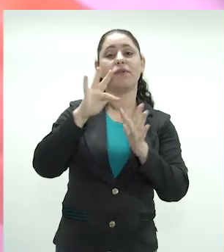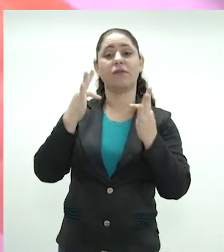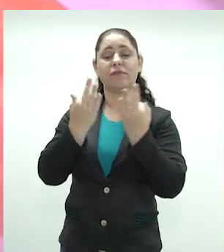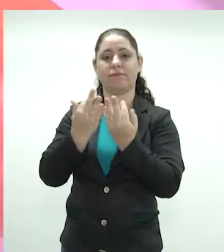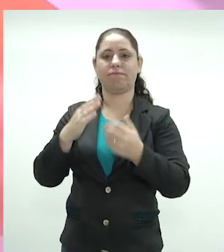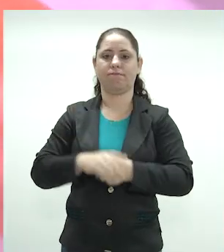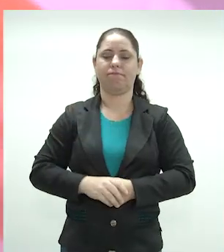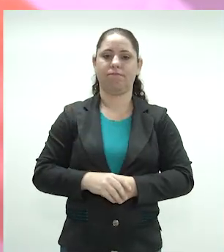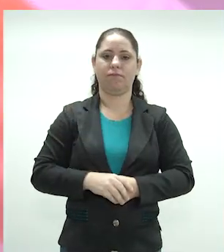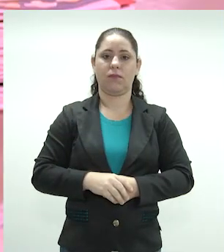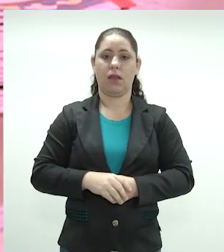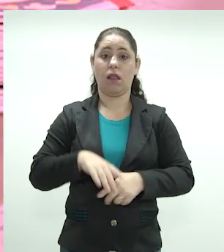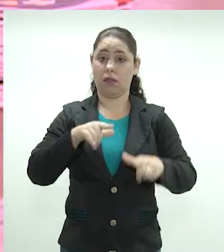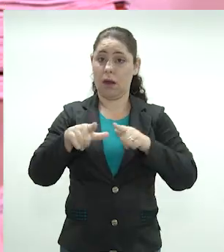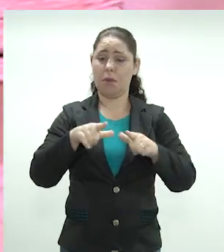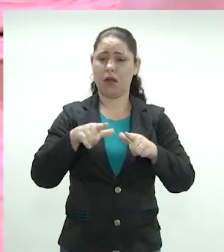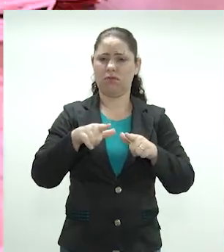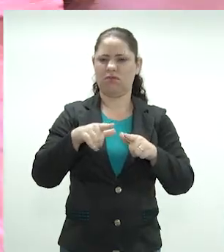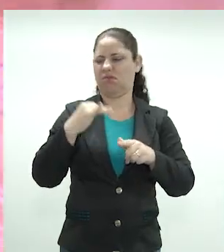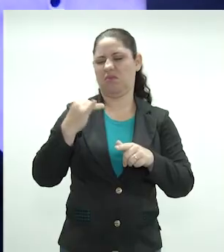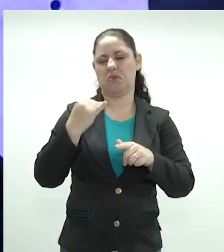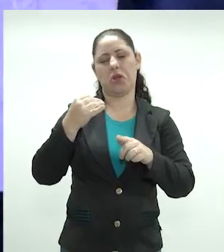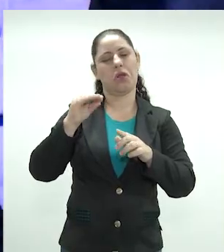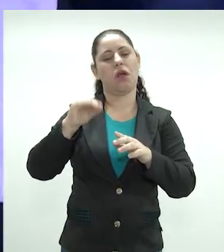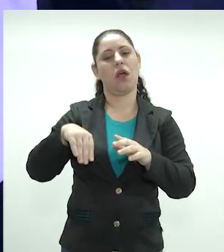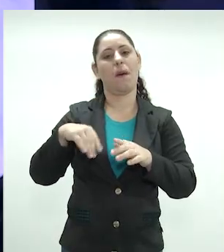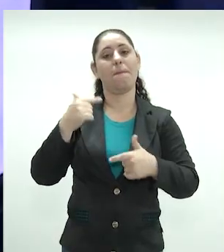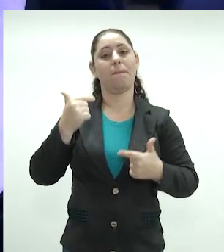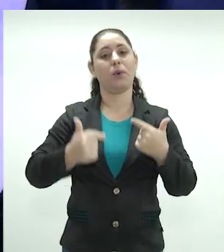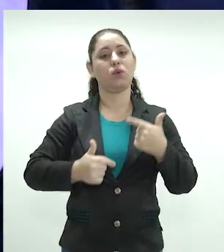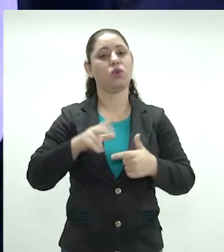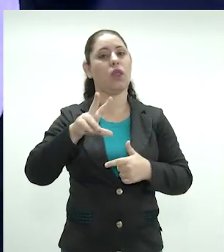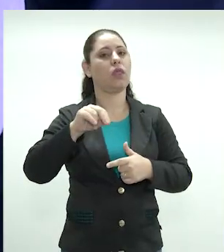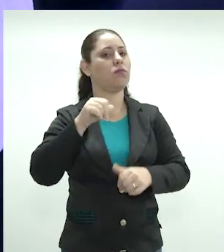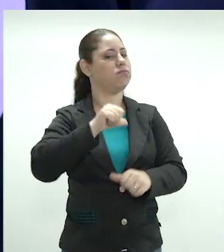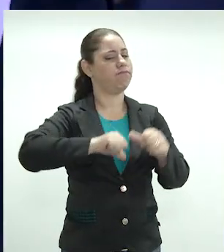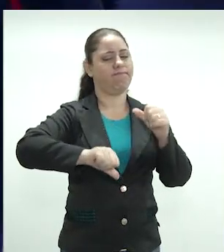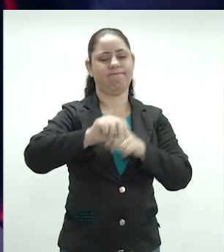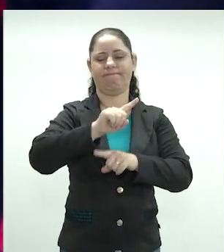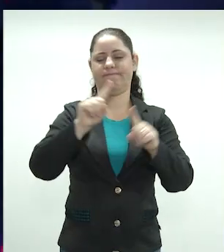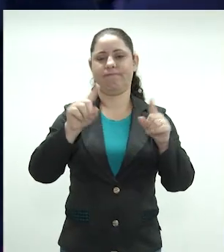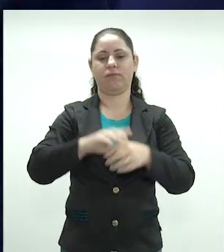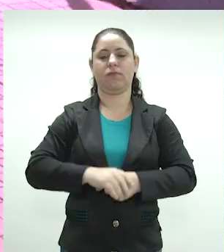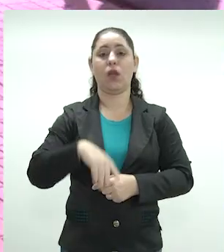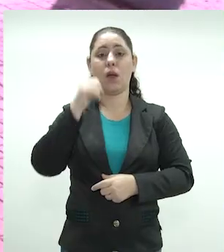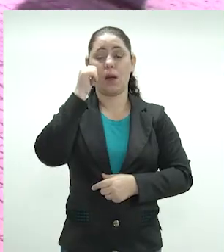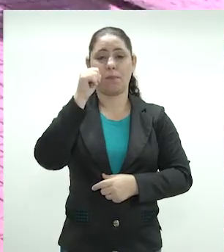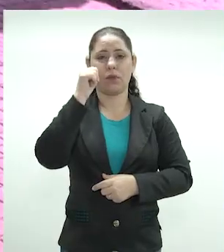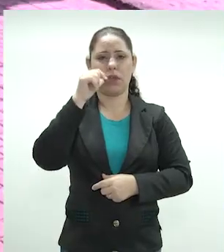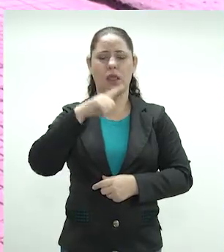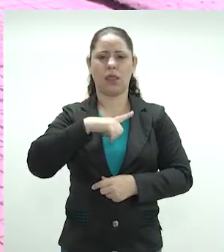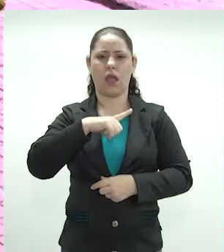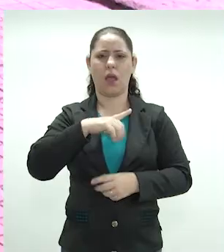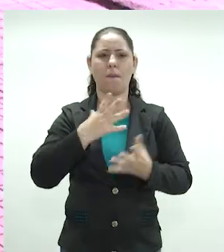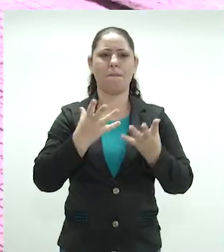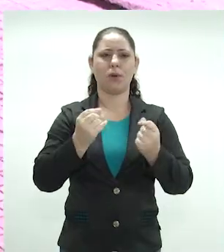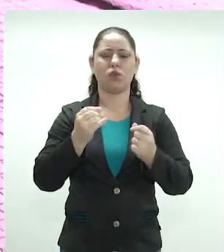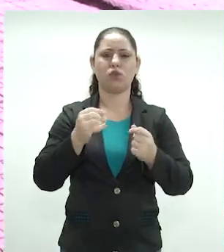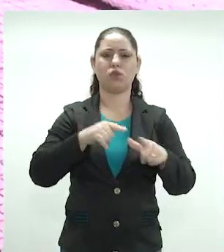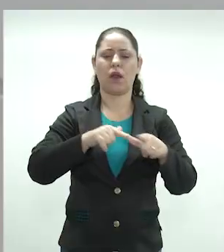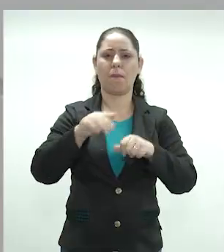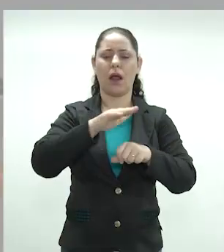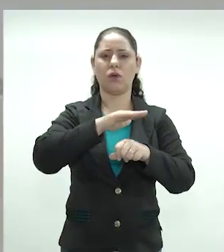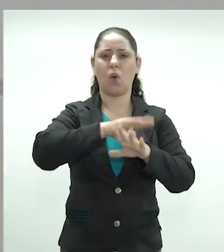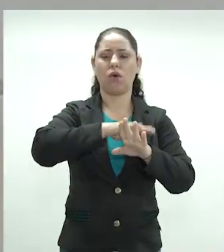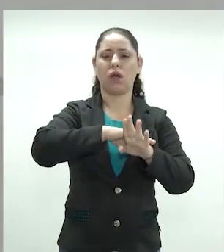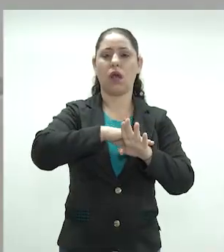família, mesmo que ela atue no mercado. Na política, isso não muda. É que a mulher, ela ocupa muitas funções